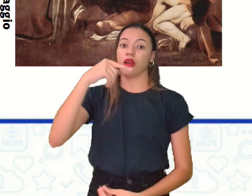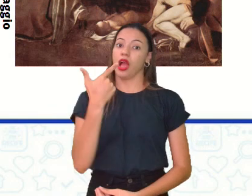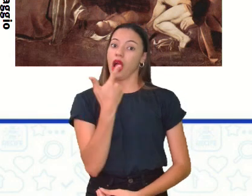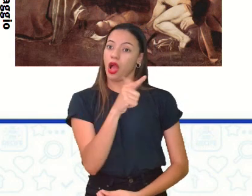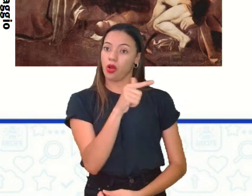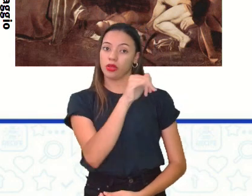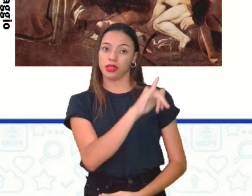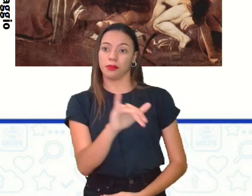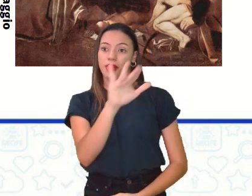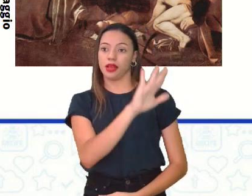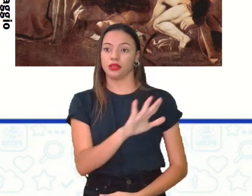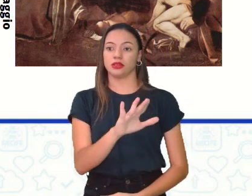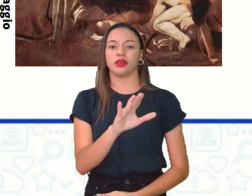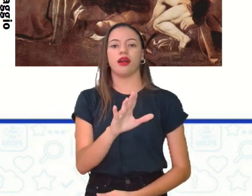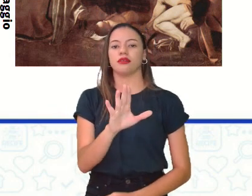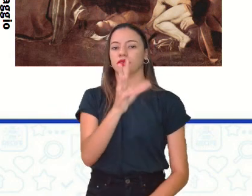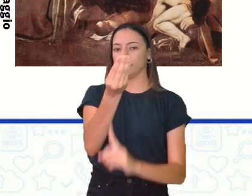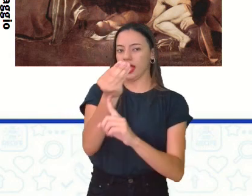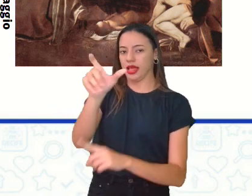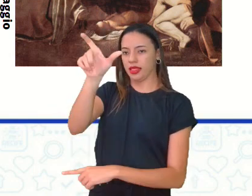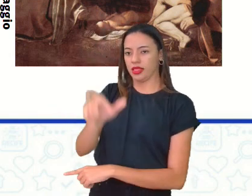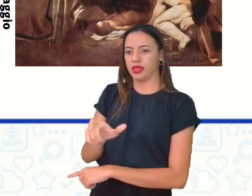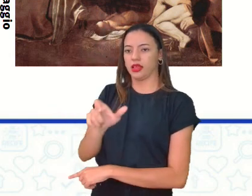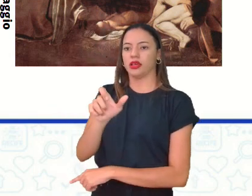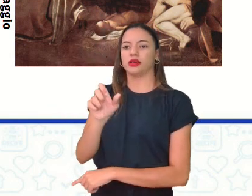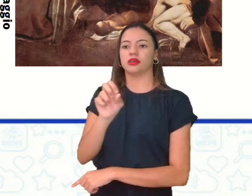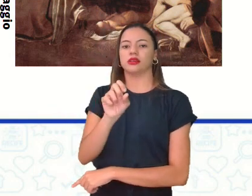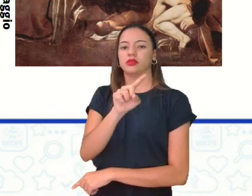do Zurbarán, né? Ela mostra